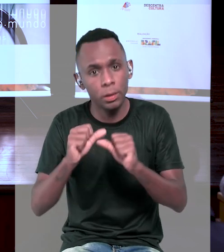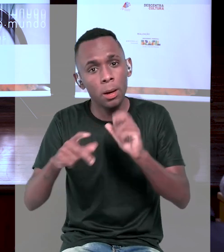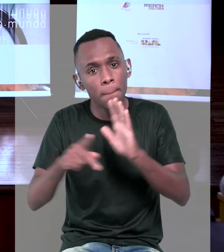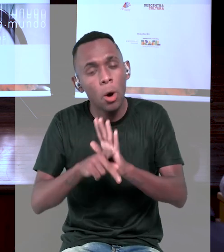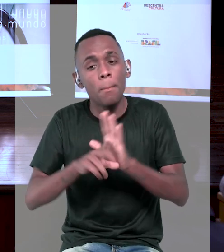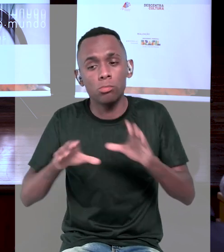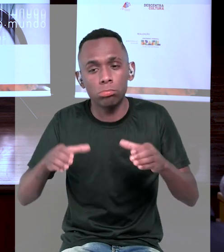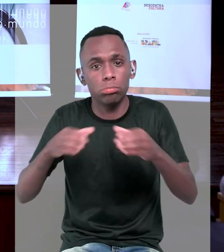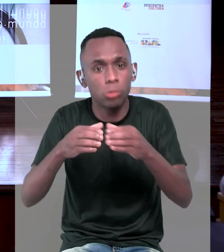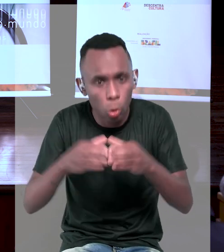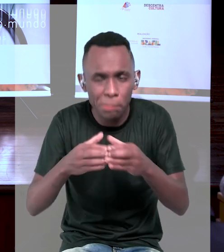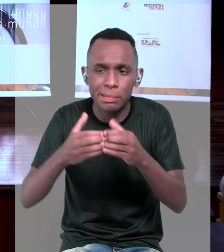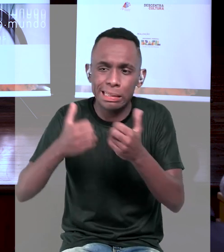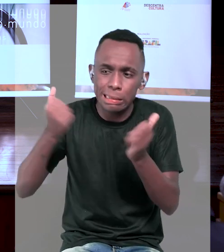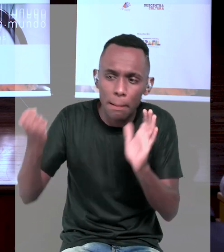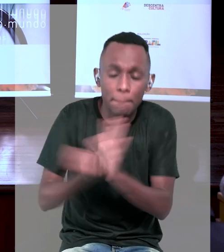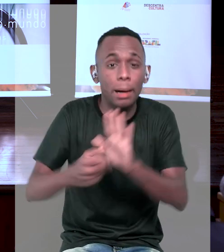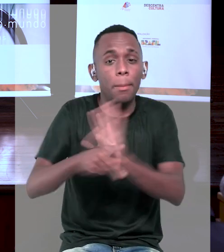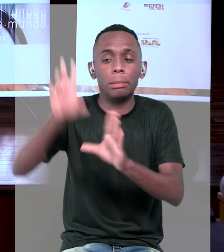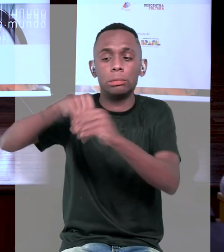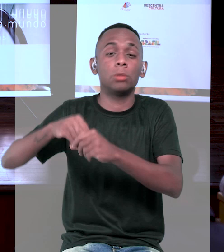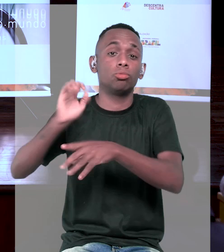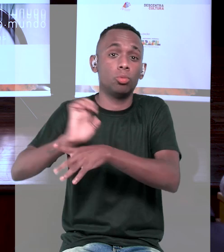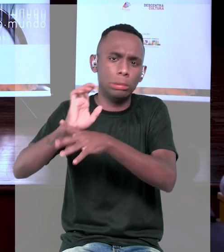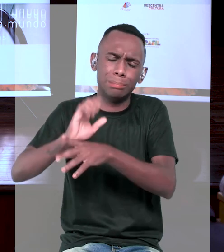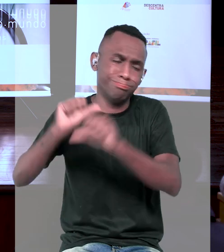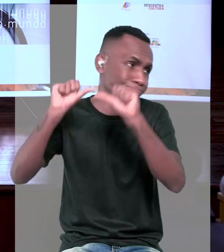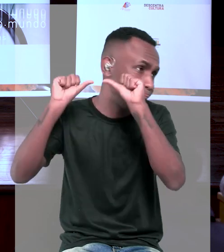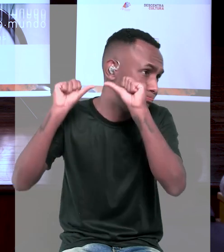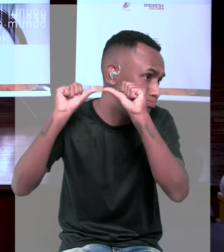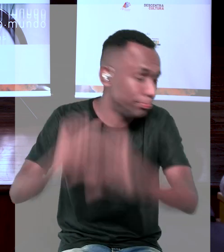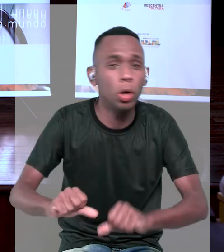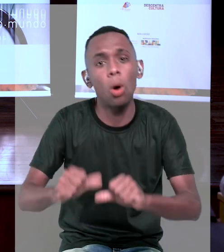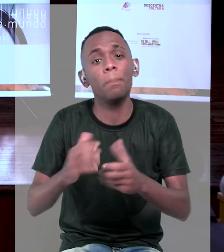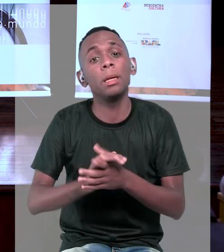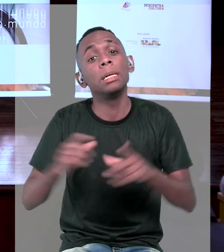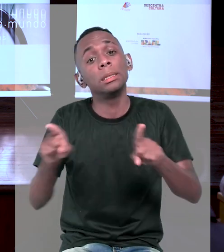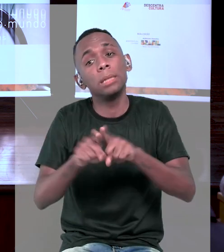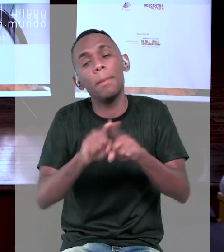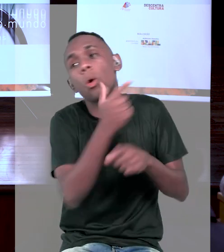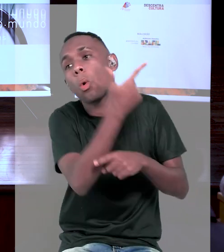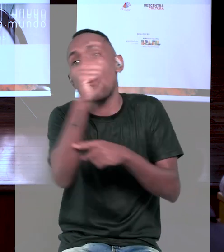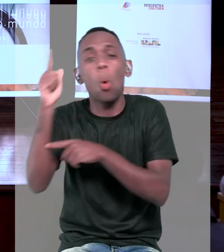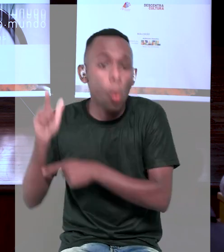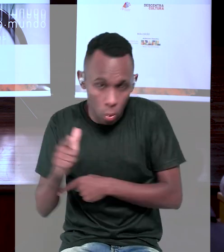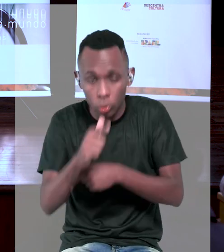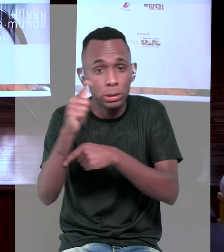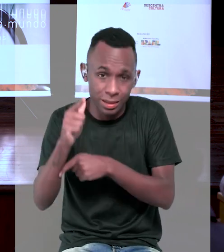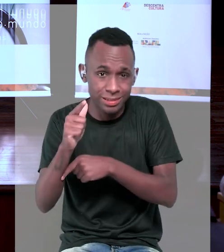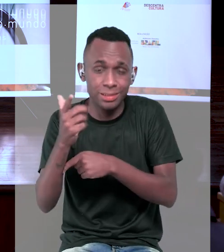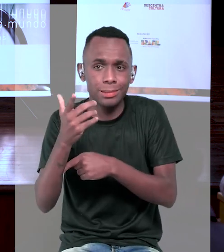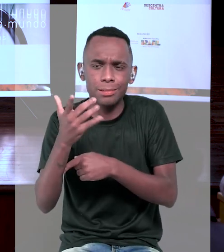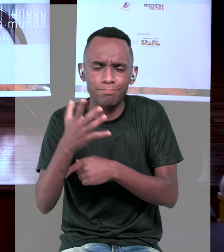incrustado dentro do Estado, do pior tipo possível, e virou outras formas de degenerescência incríveis,